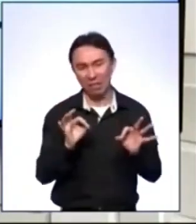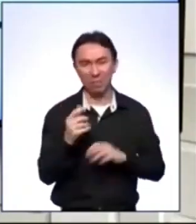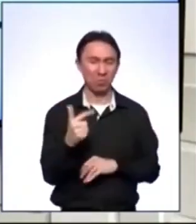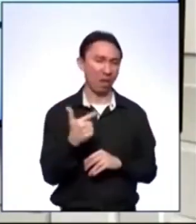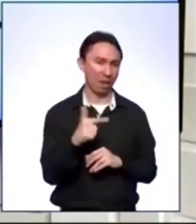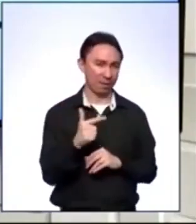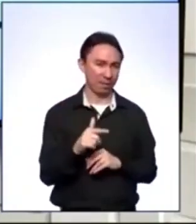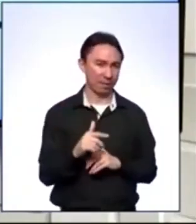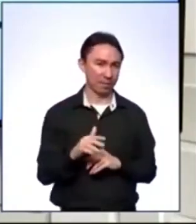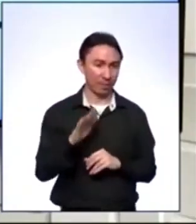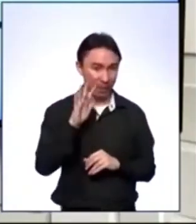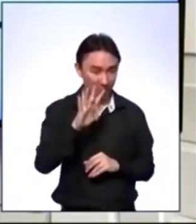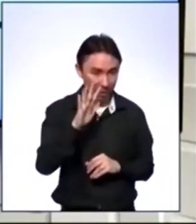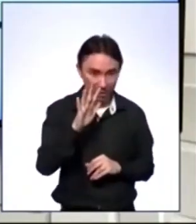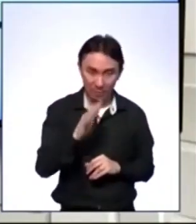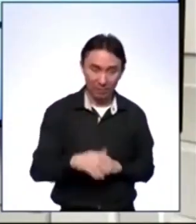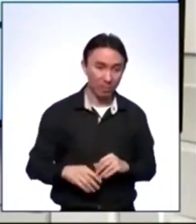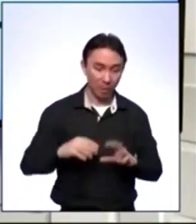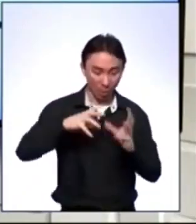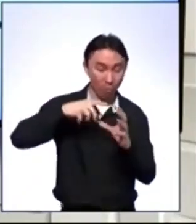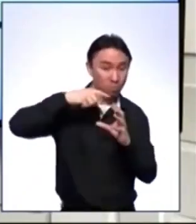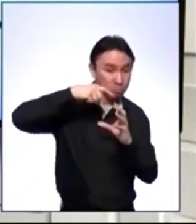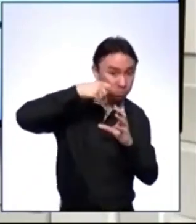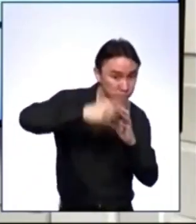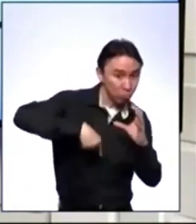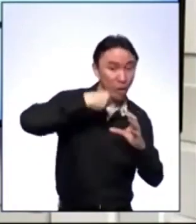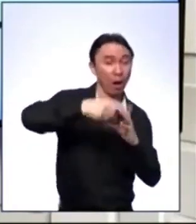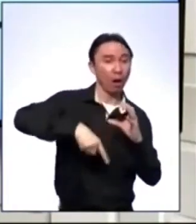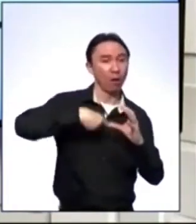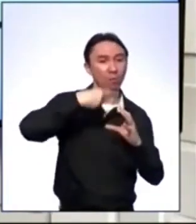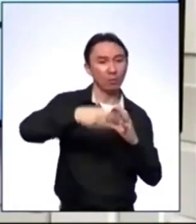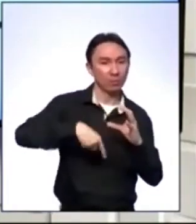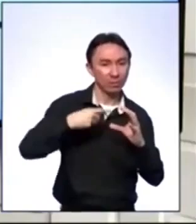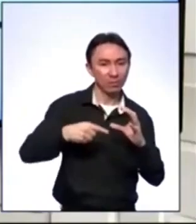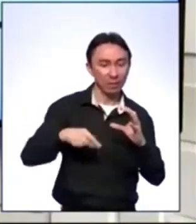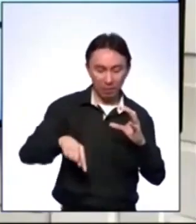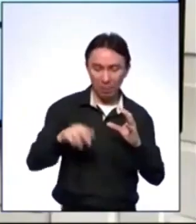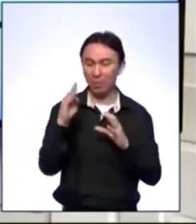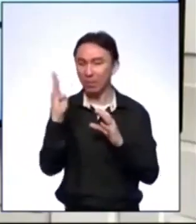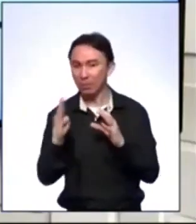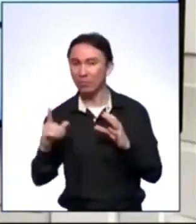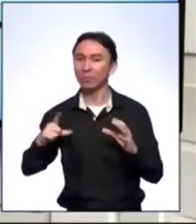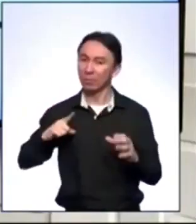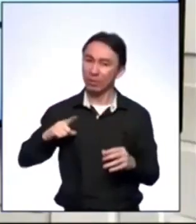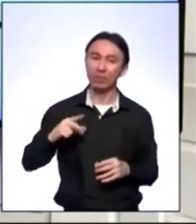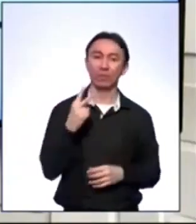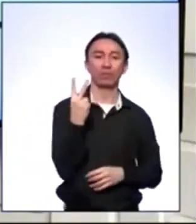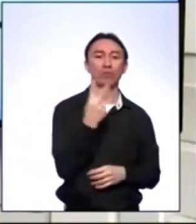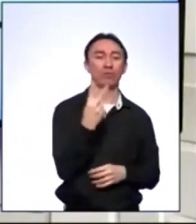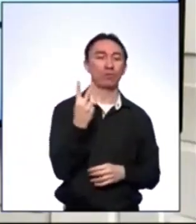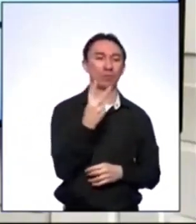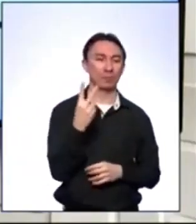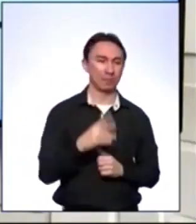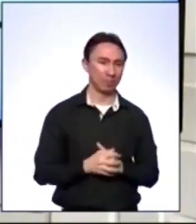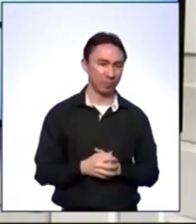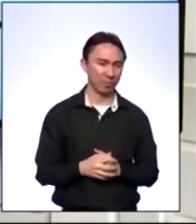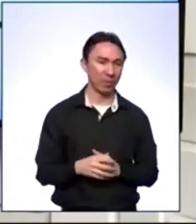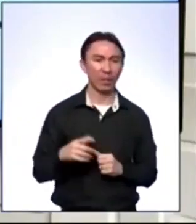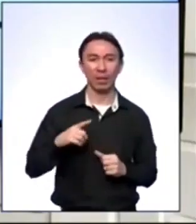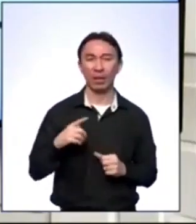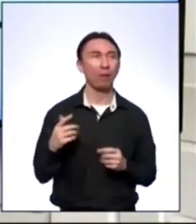no mundial, né, patrimônio histórico universal, o Brasil tem 22. E aí inclui-se, olha só,